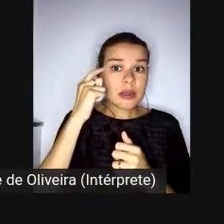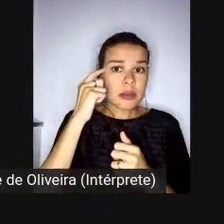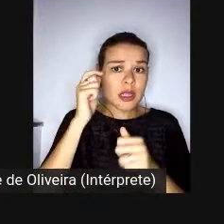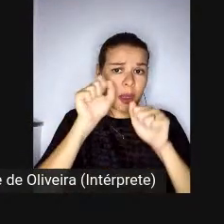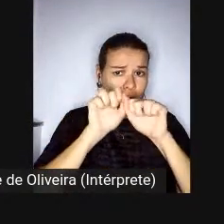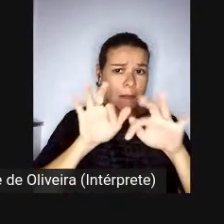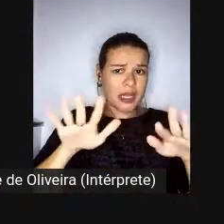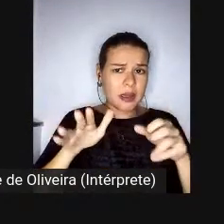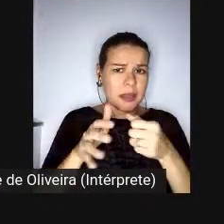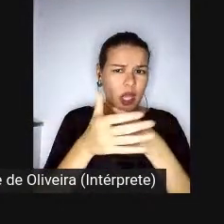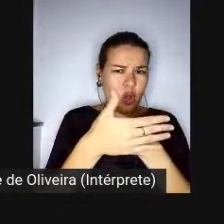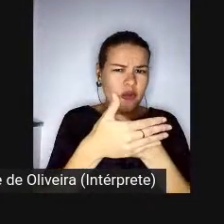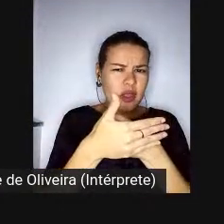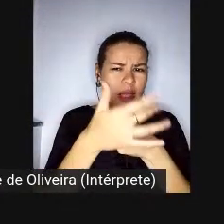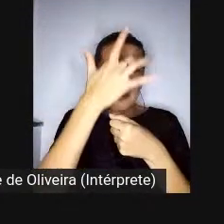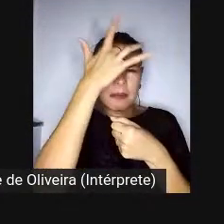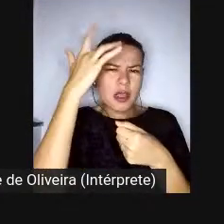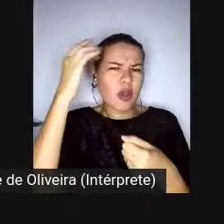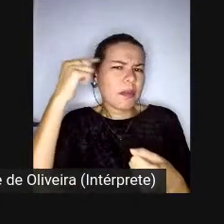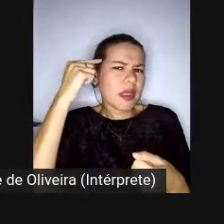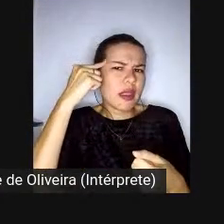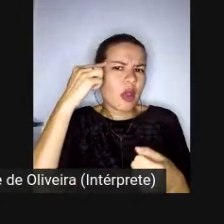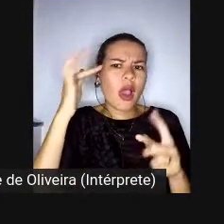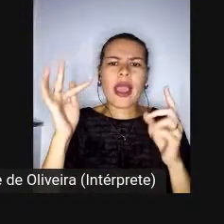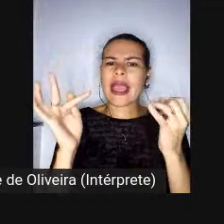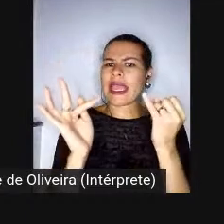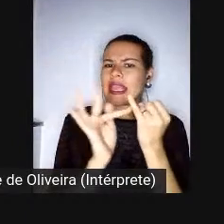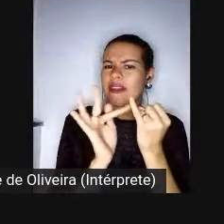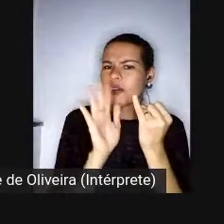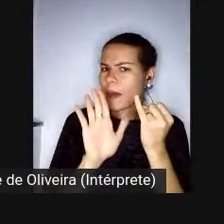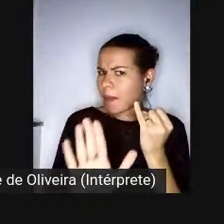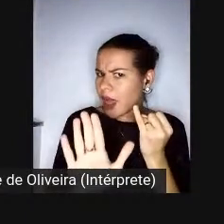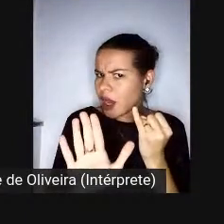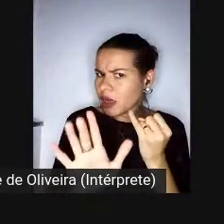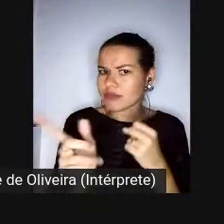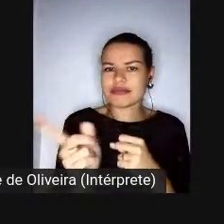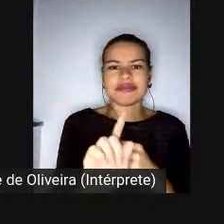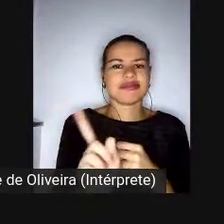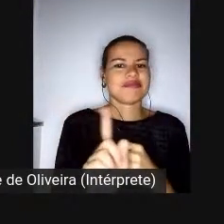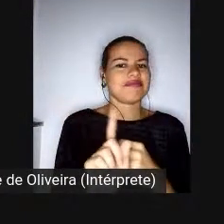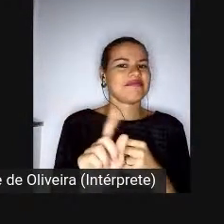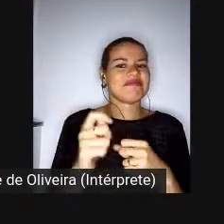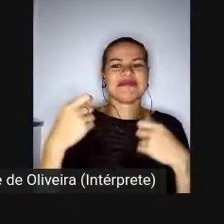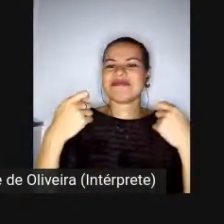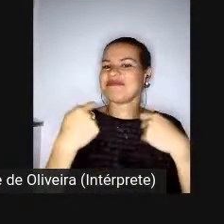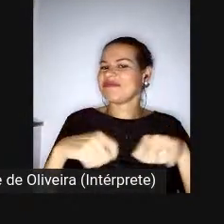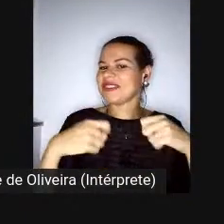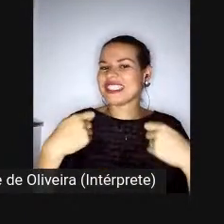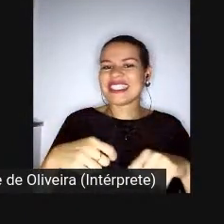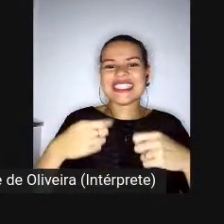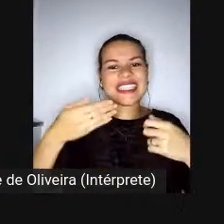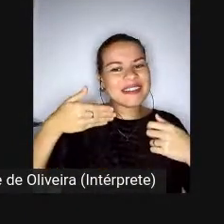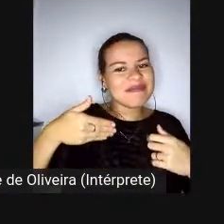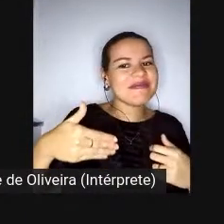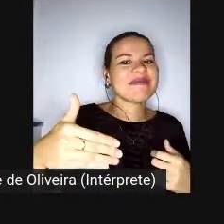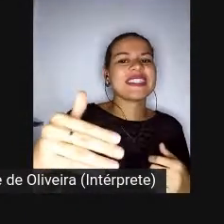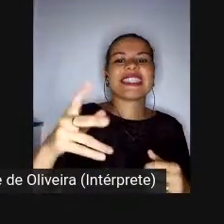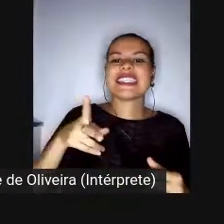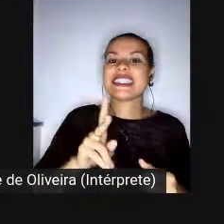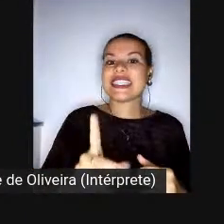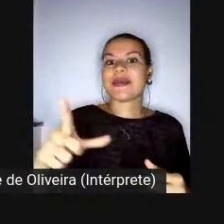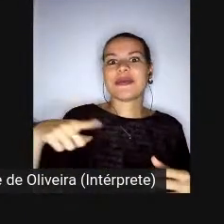do que muitos pensam com isso mas não parou a gente não parou em um momento então diversas atividades ocorreram de forma online